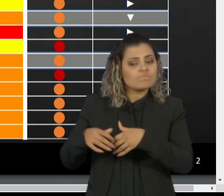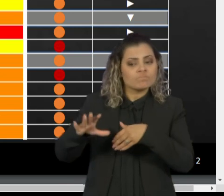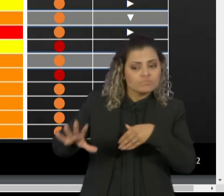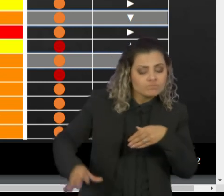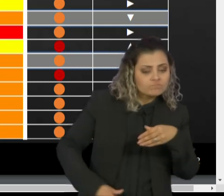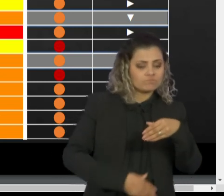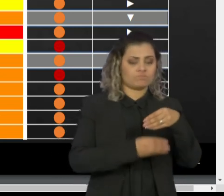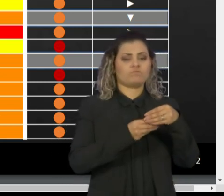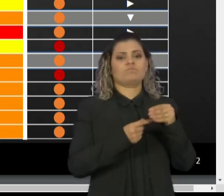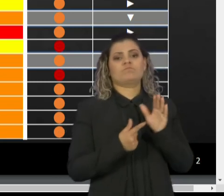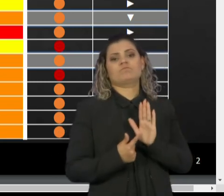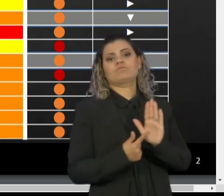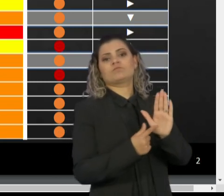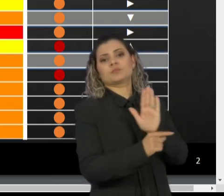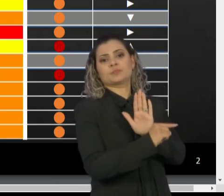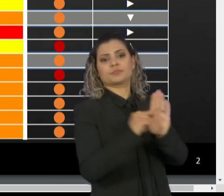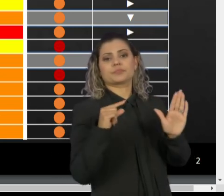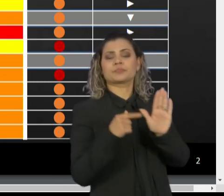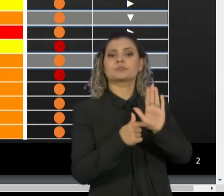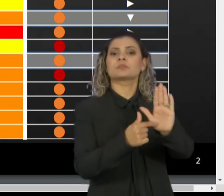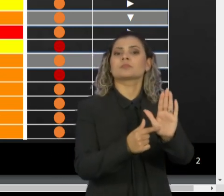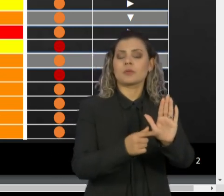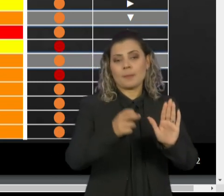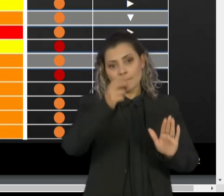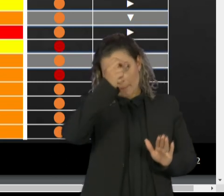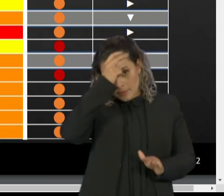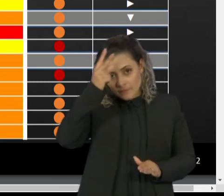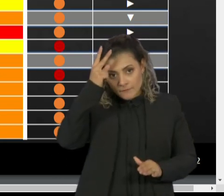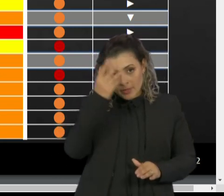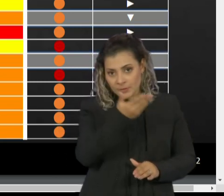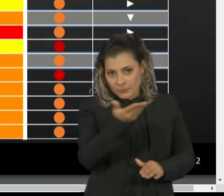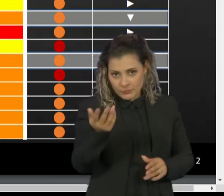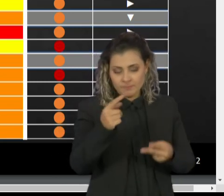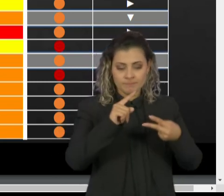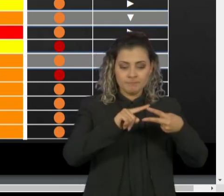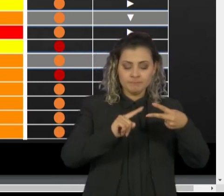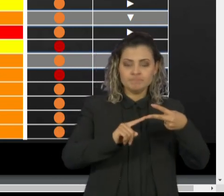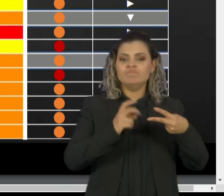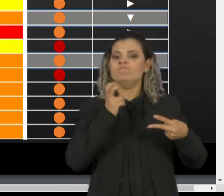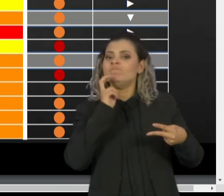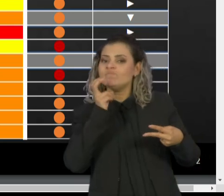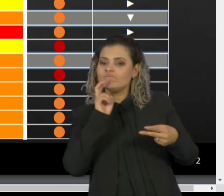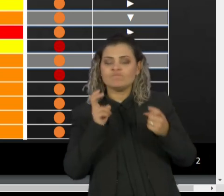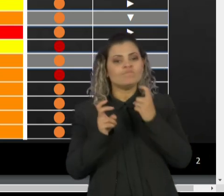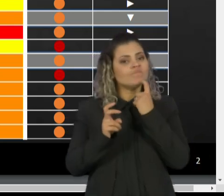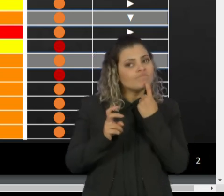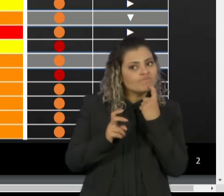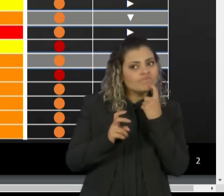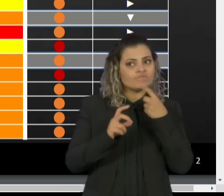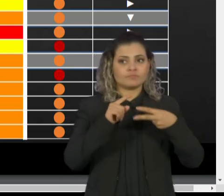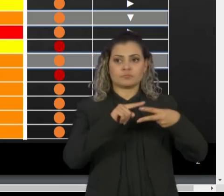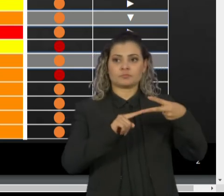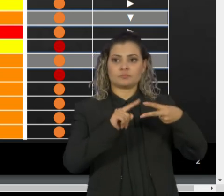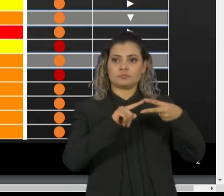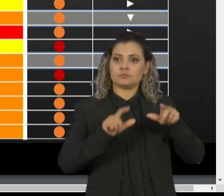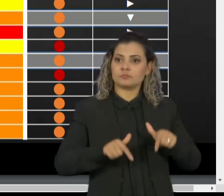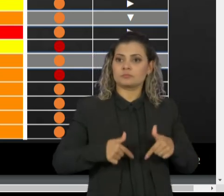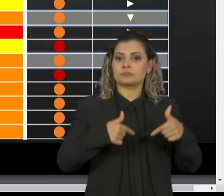técnica sugerindo que esses prefeitos possam tomar uma atitude de